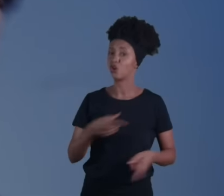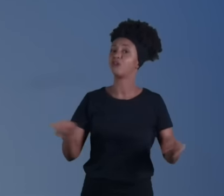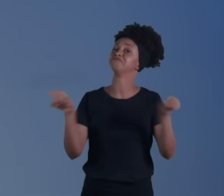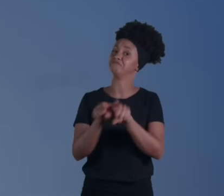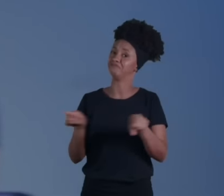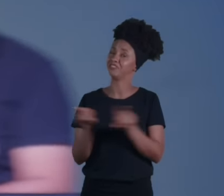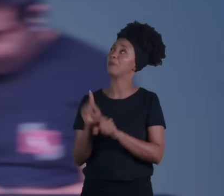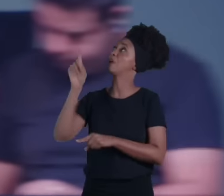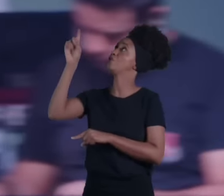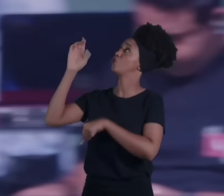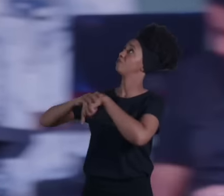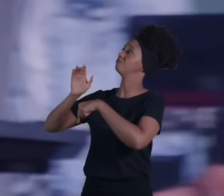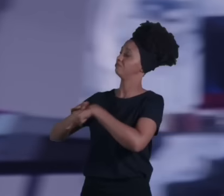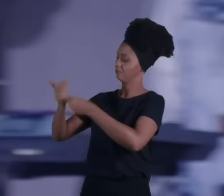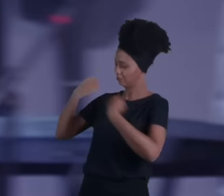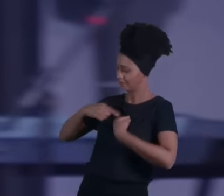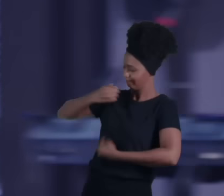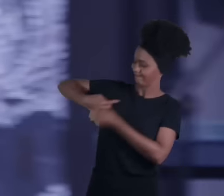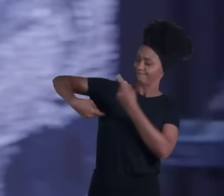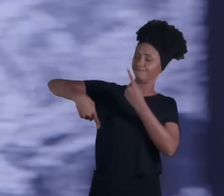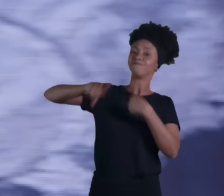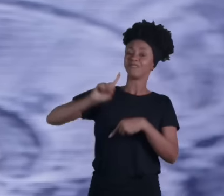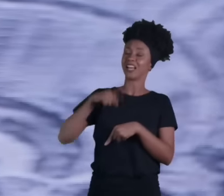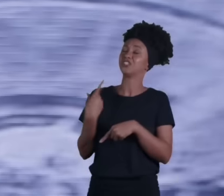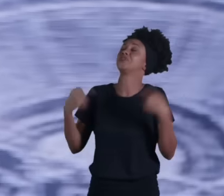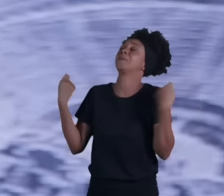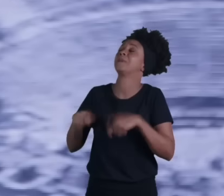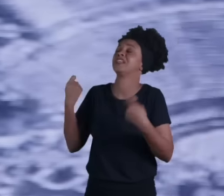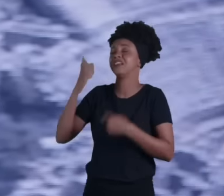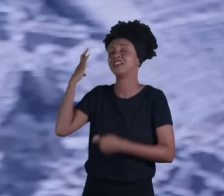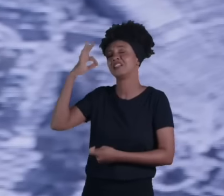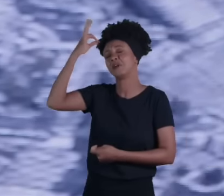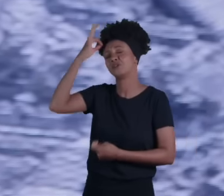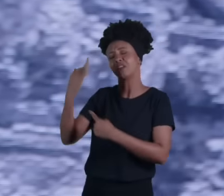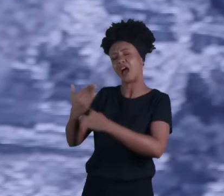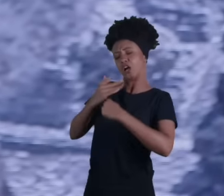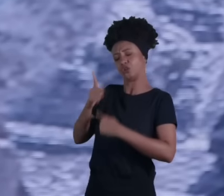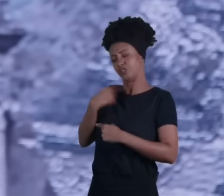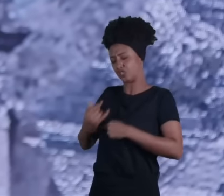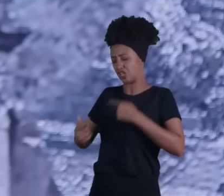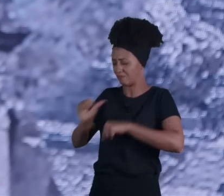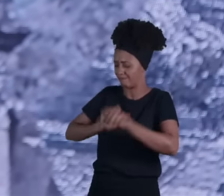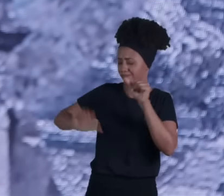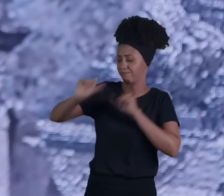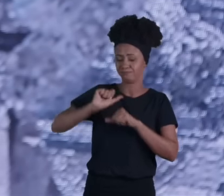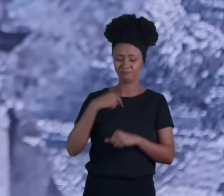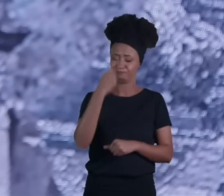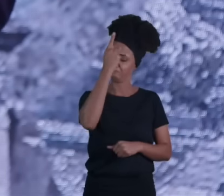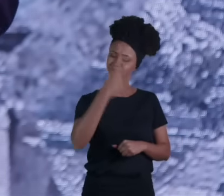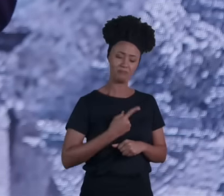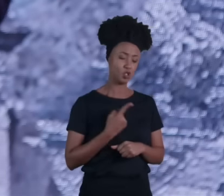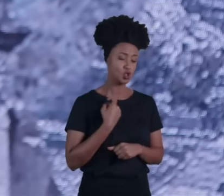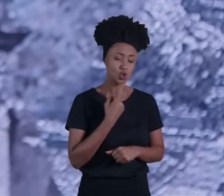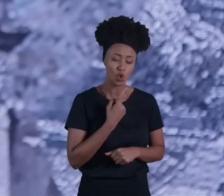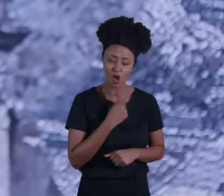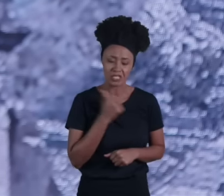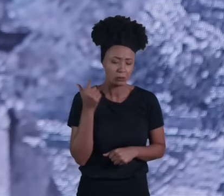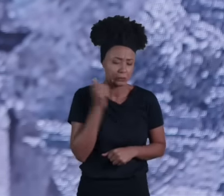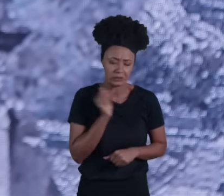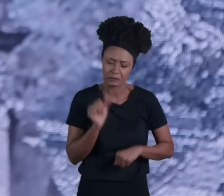ti. Até mesmo para isso nós precisamos de ti, Espírito Santo, porque sozinhos não conseguimos.